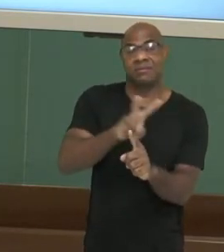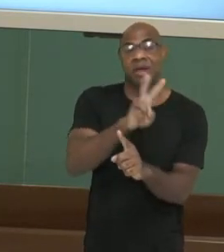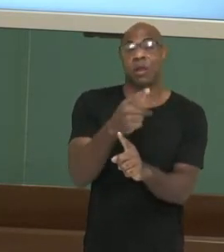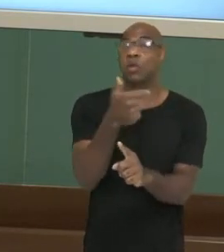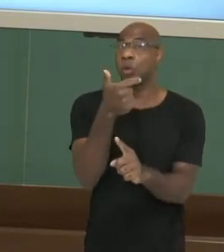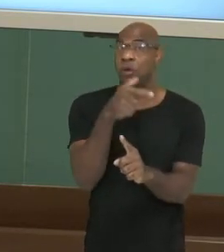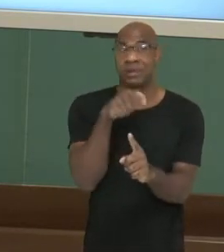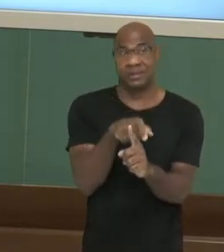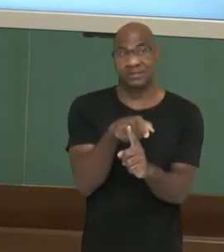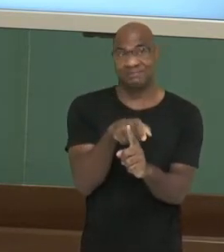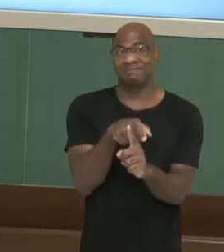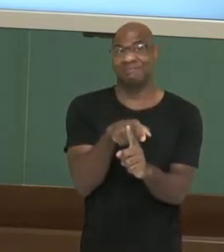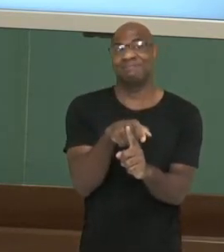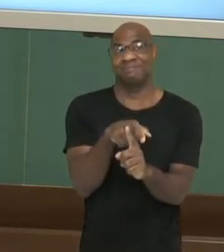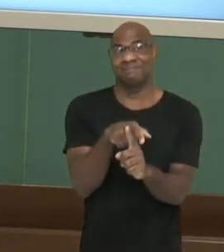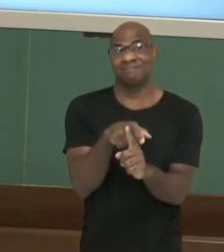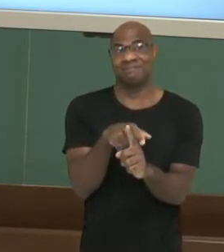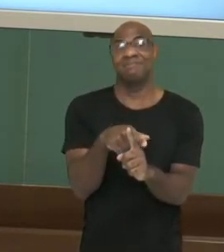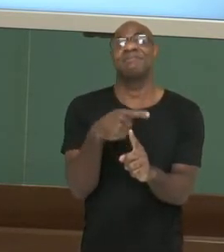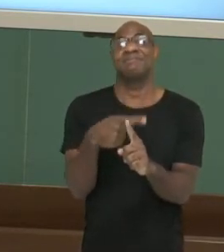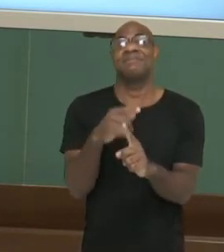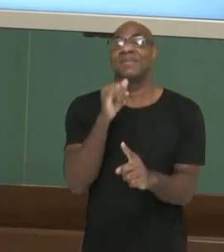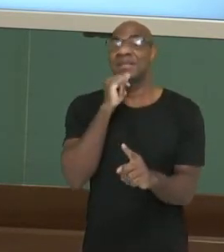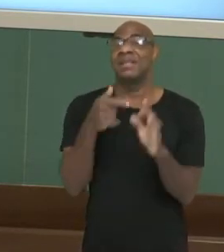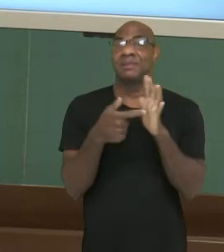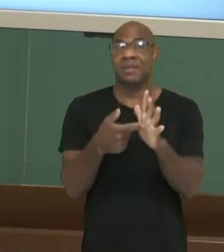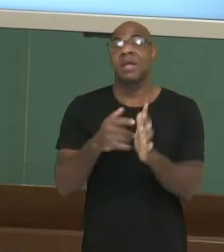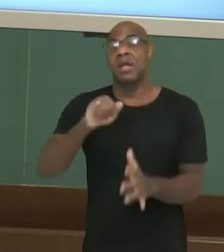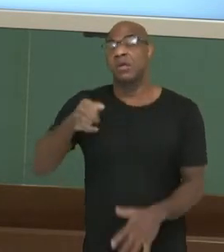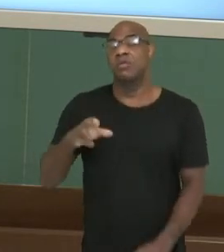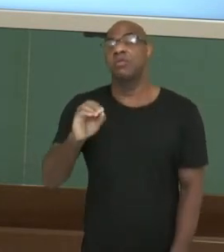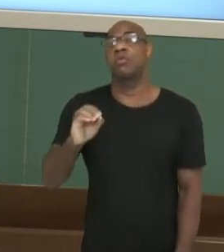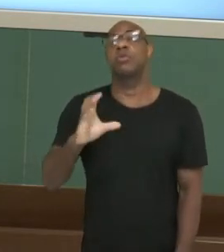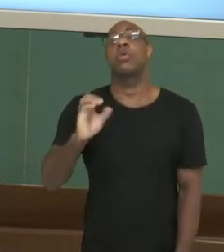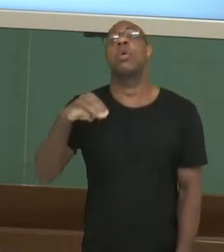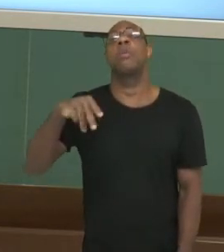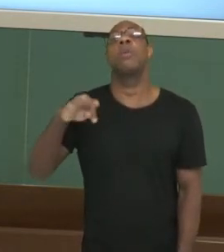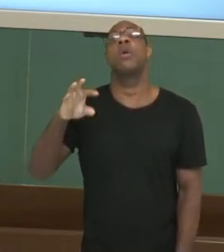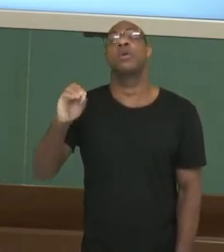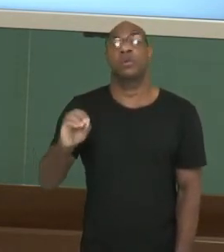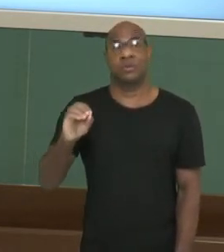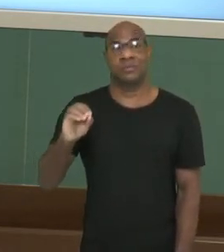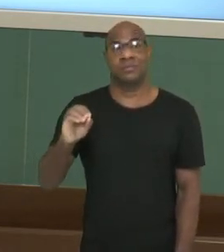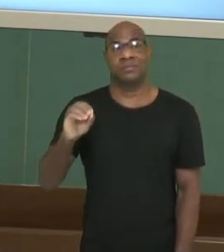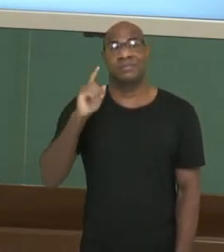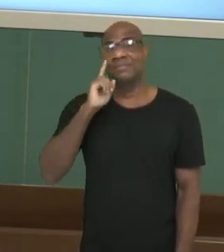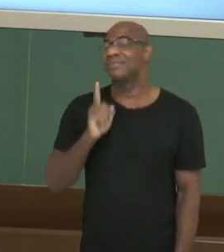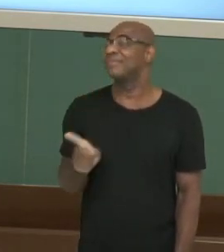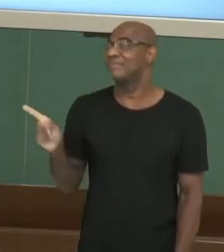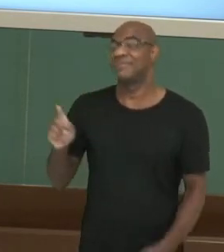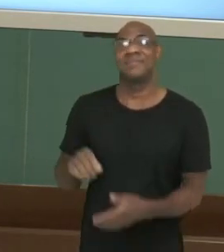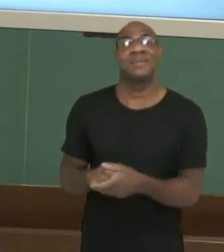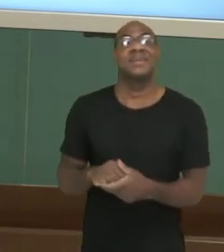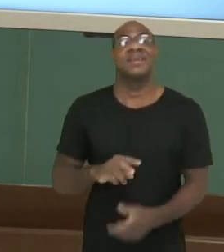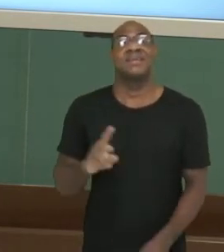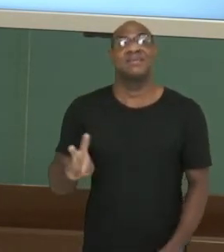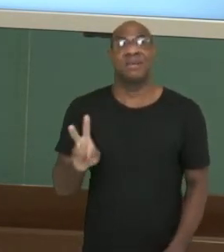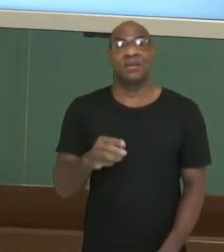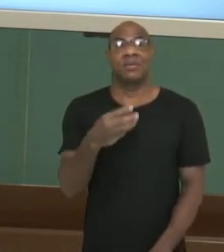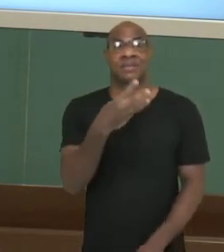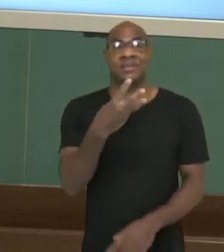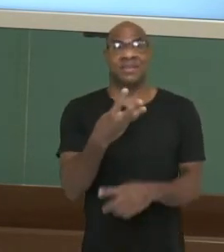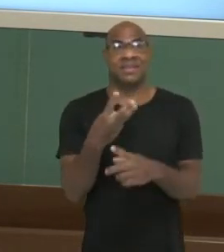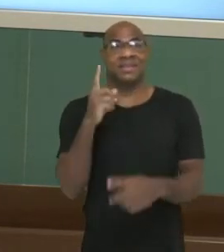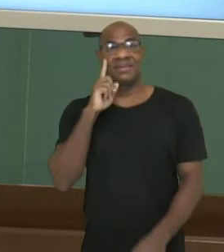lá no começo. Porque o exemplo falou que era juros compostos, tá bom? Então, aqui eu tenho um valor 3, que é 900, dividido